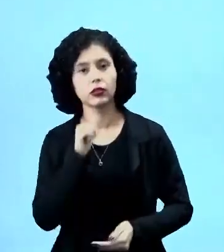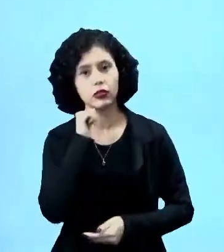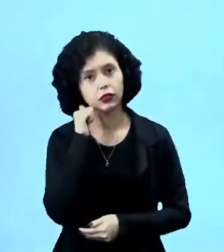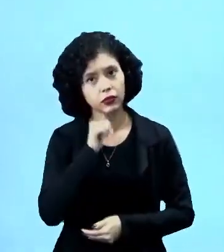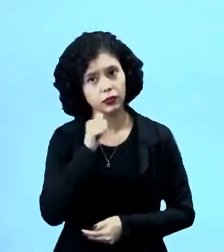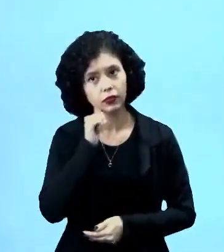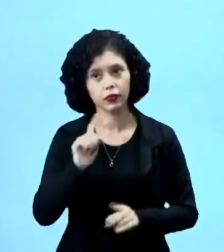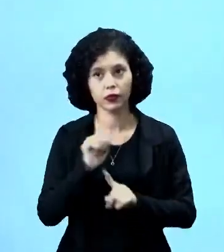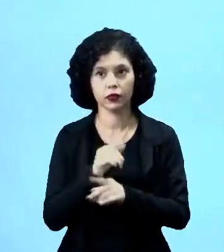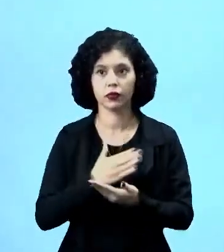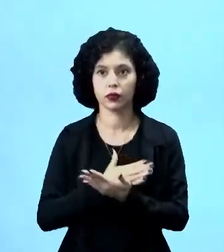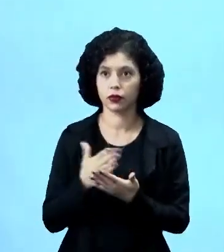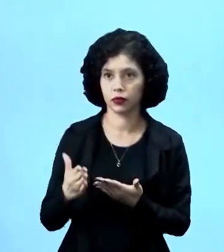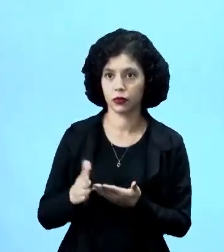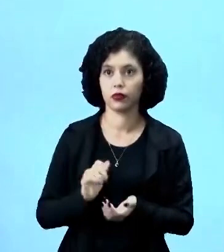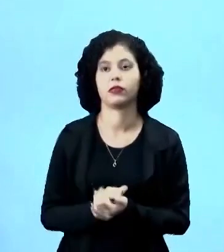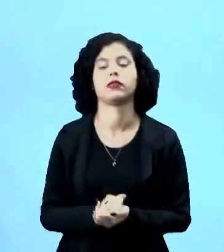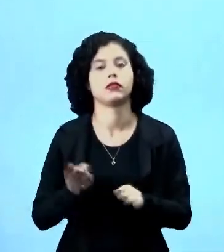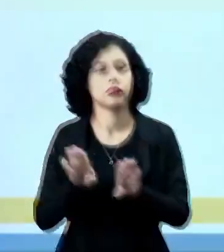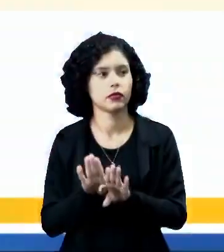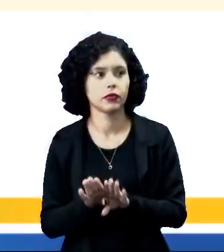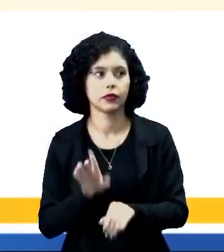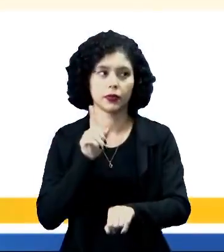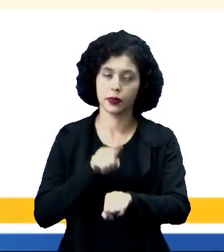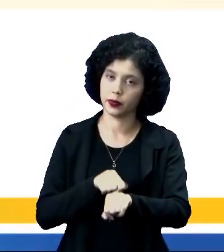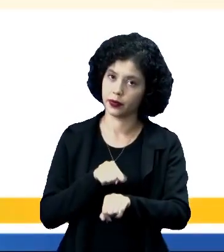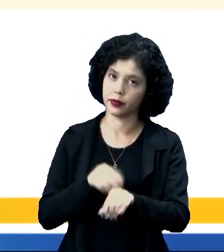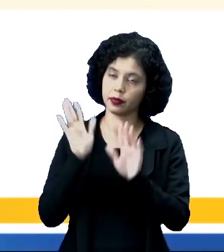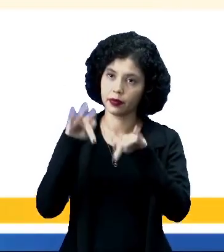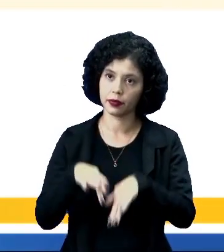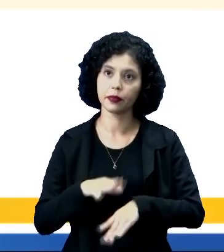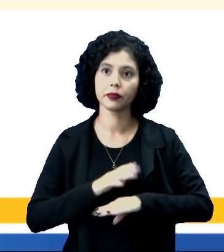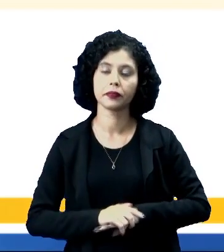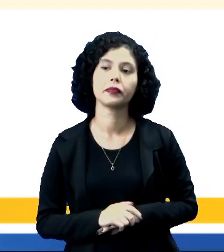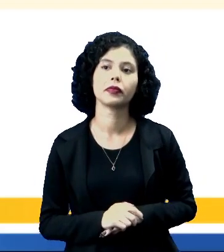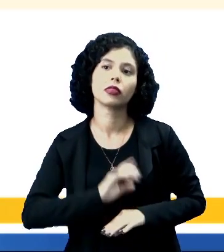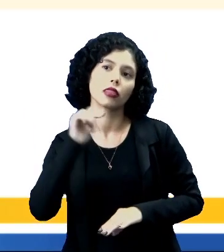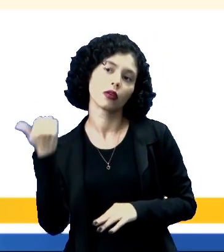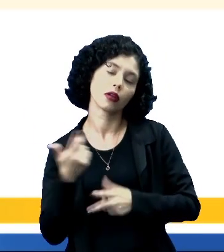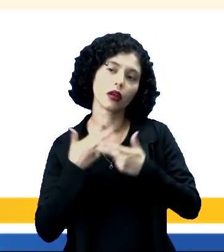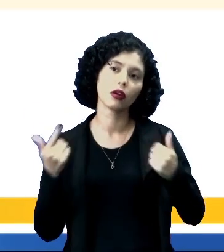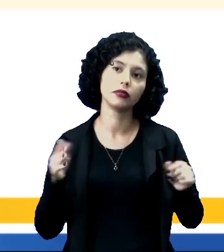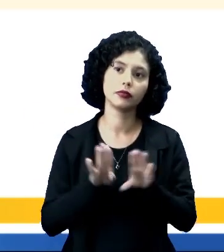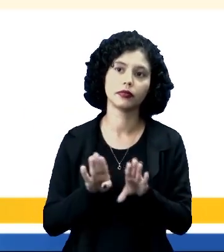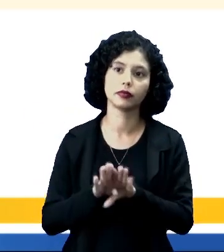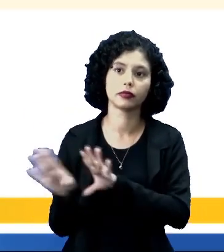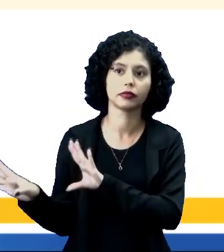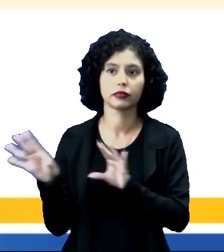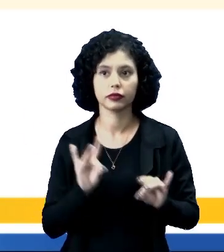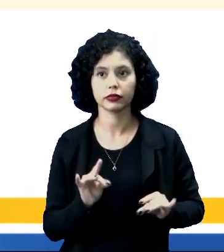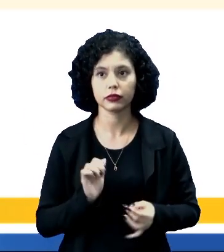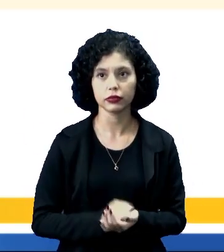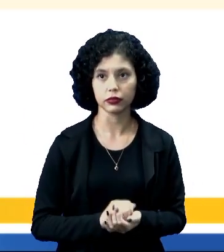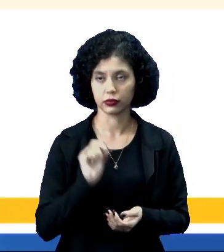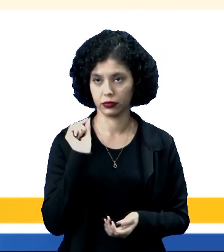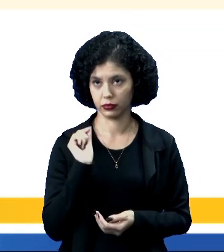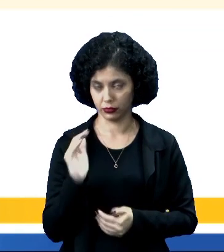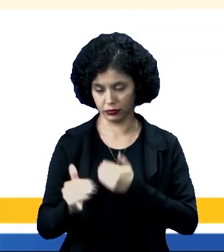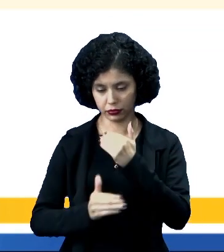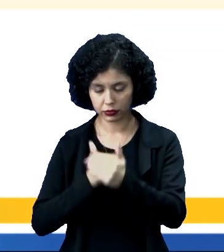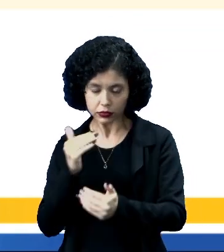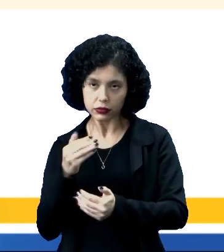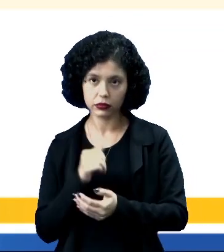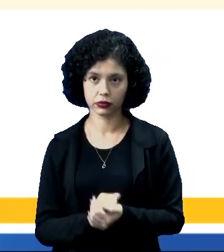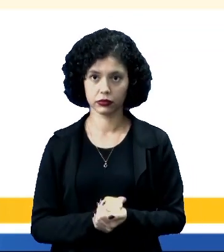tem um momento para começar e tem um momento para finalizar e outra coisa que vale a gente trazer é que esse